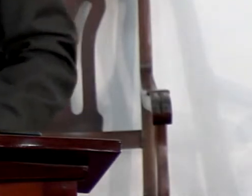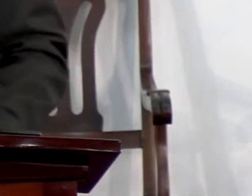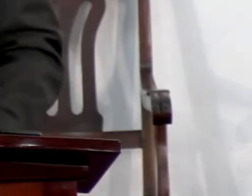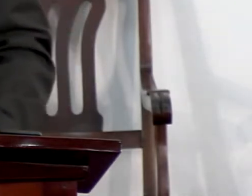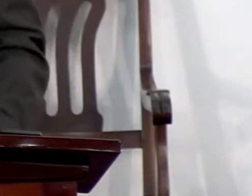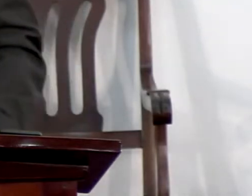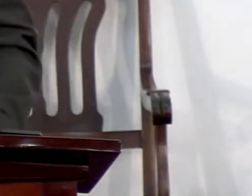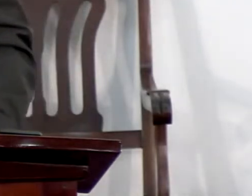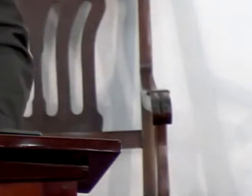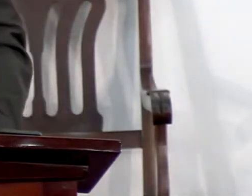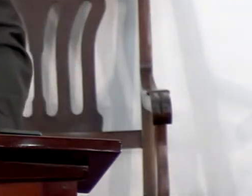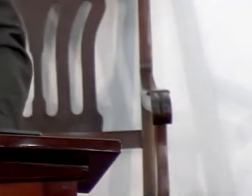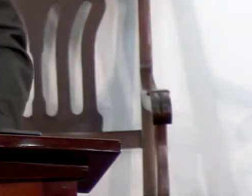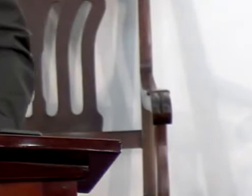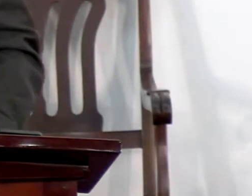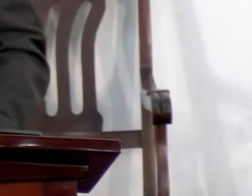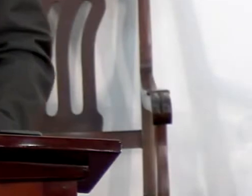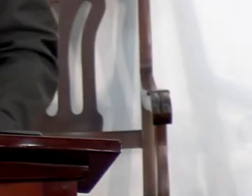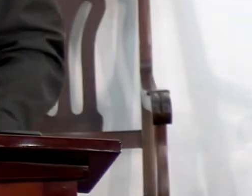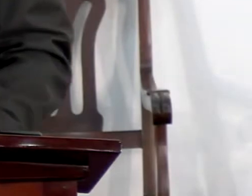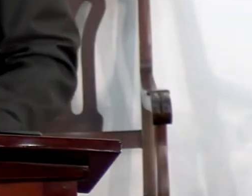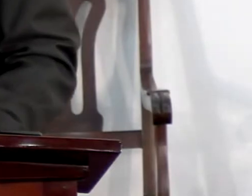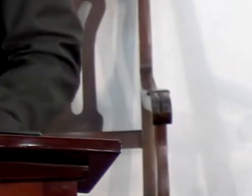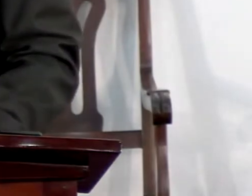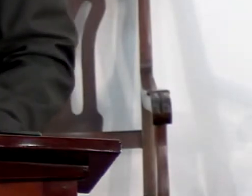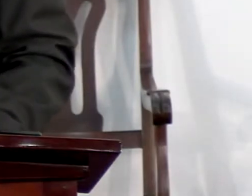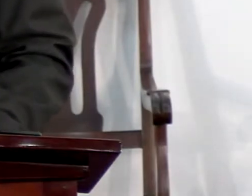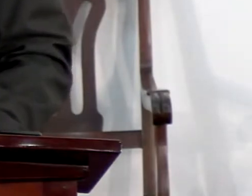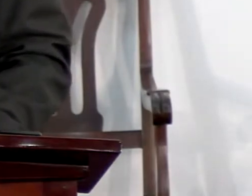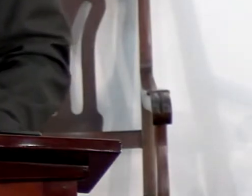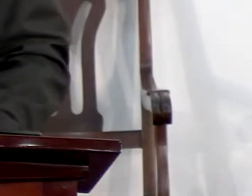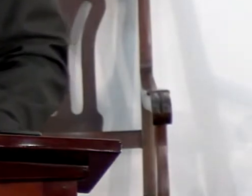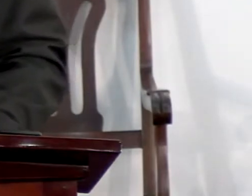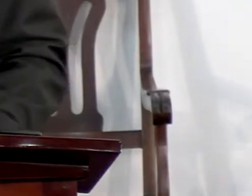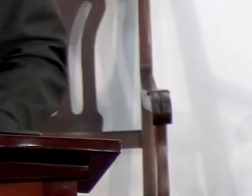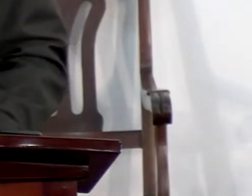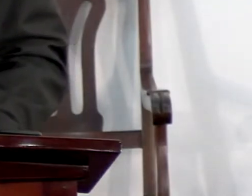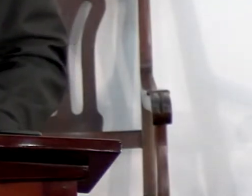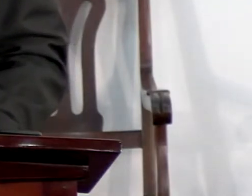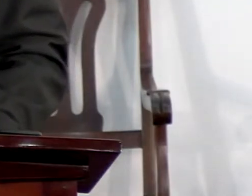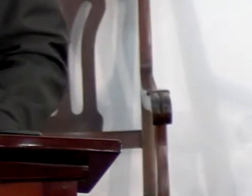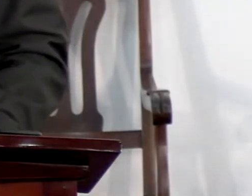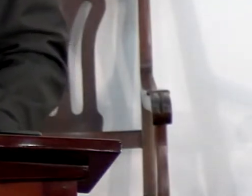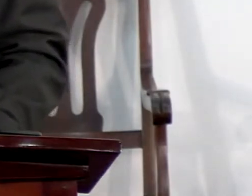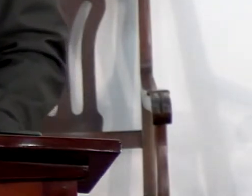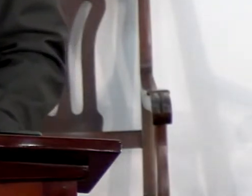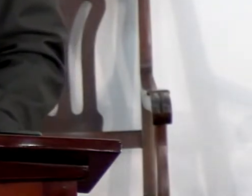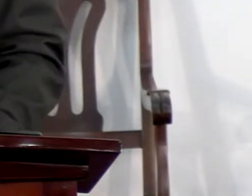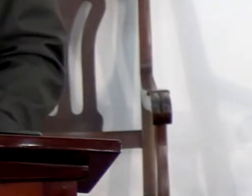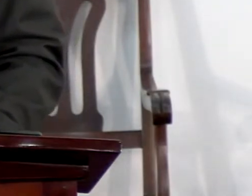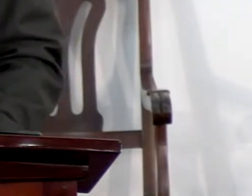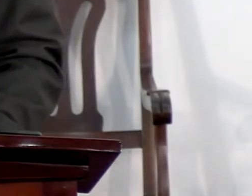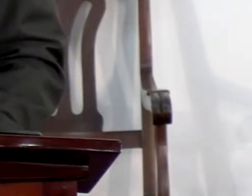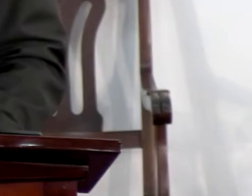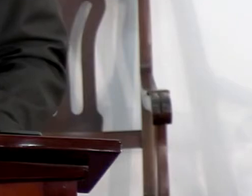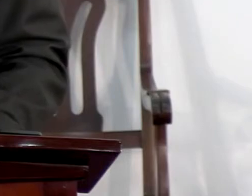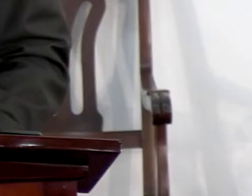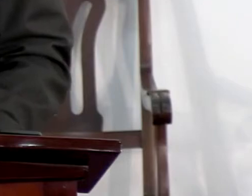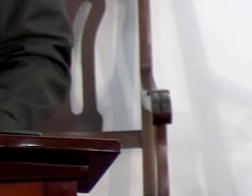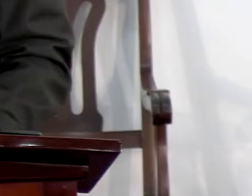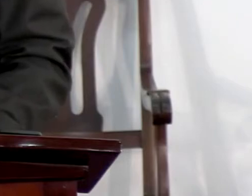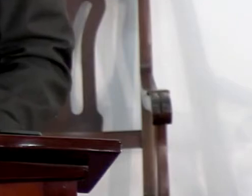mandar-vos Timóteo o mais breve possível, a fim de que eu me sinta animado também, tendo conhecimento da vossa